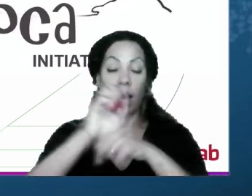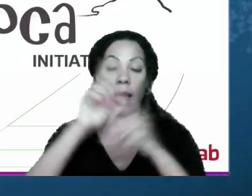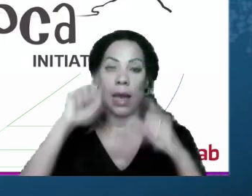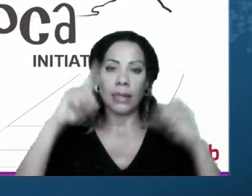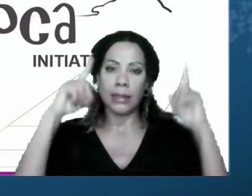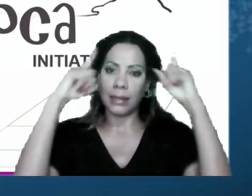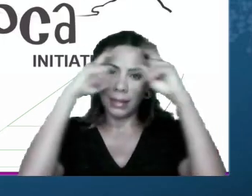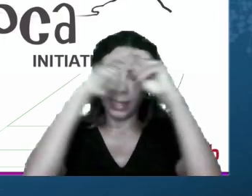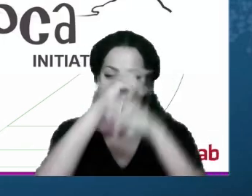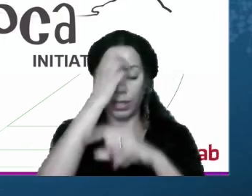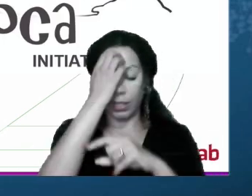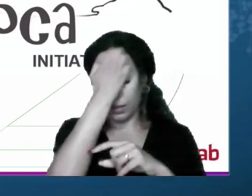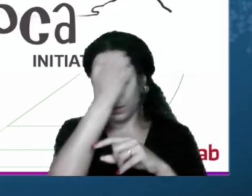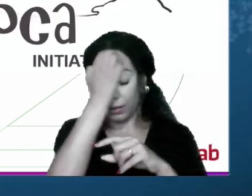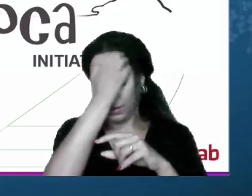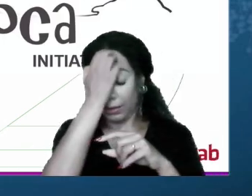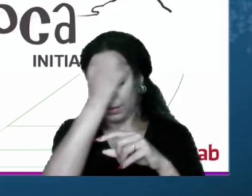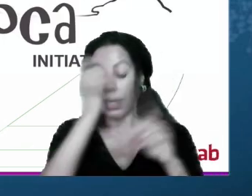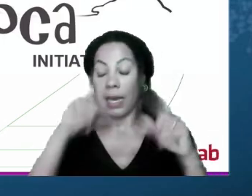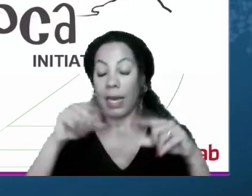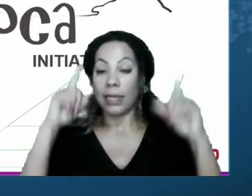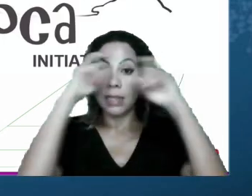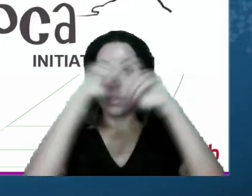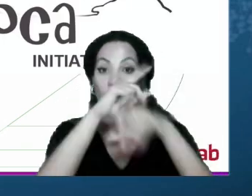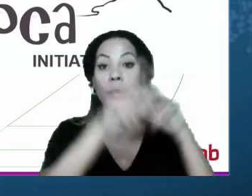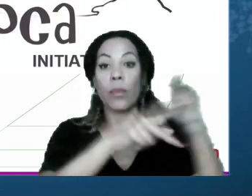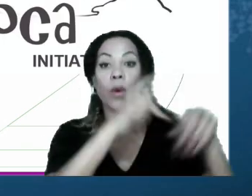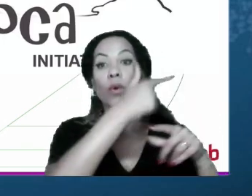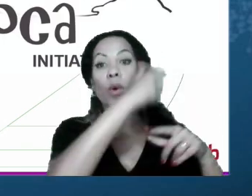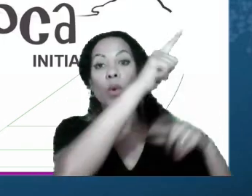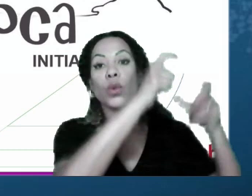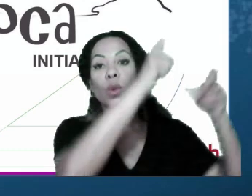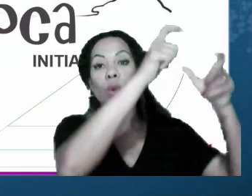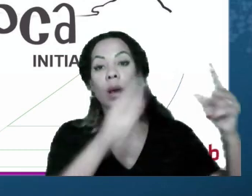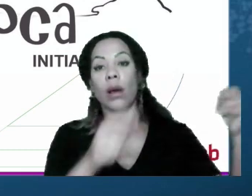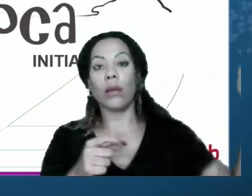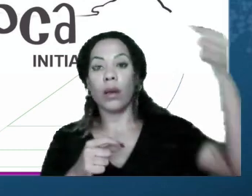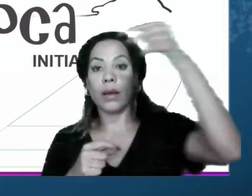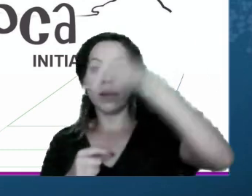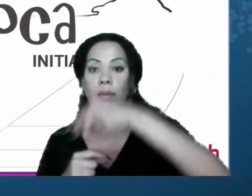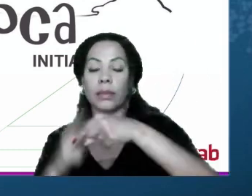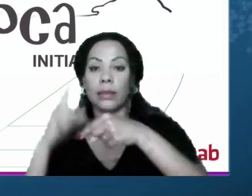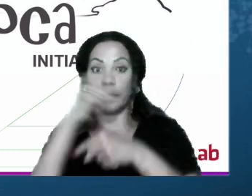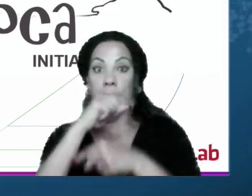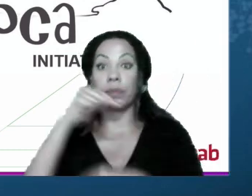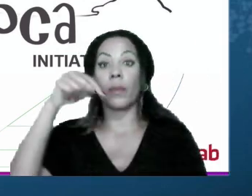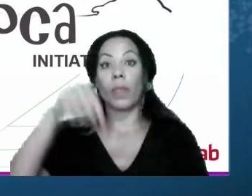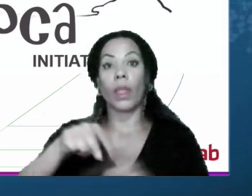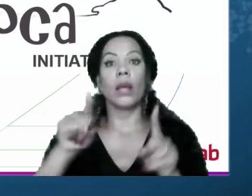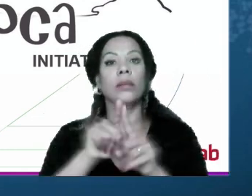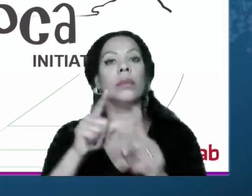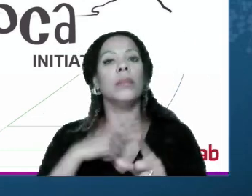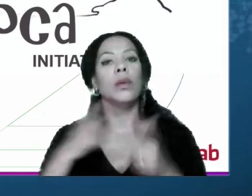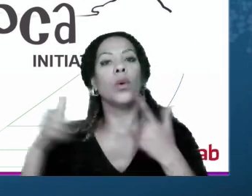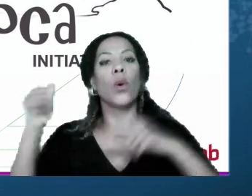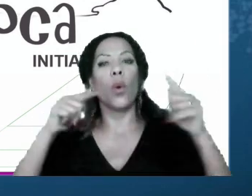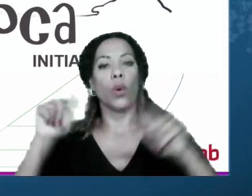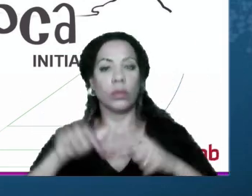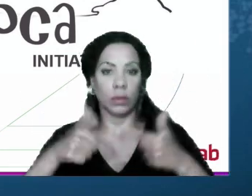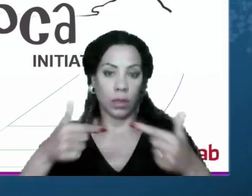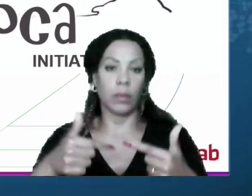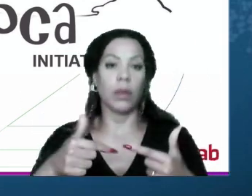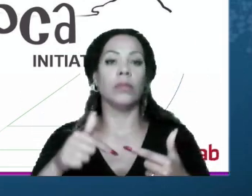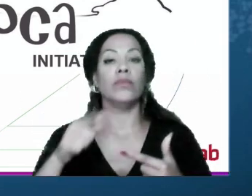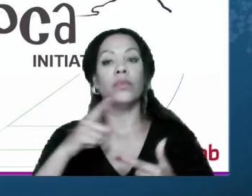a população do estado, tirar de outros lugares. E nós temos aqui essa iniciativa também, que não são locais. Aqui nós temos